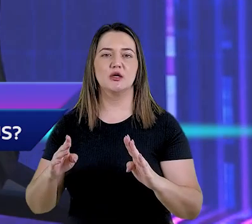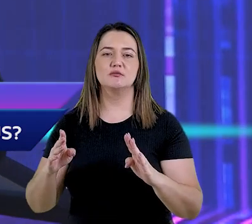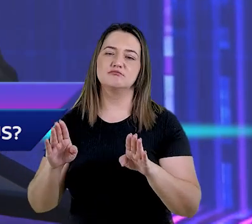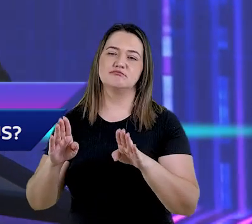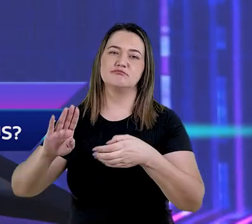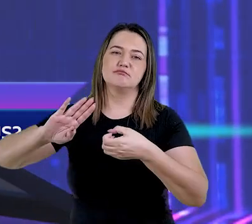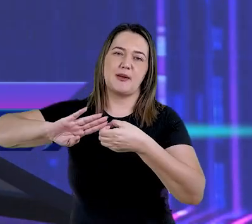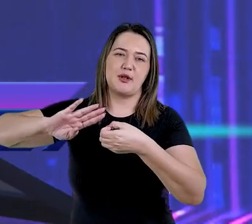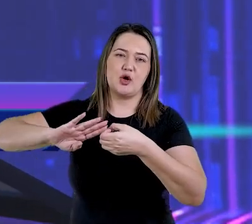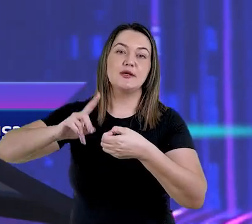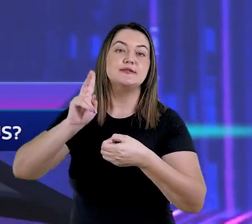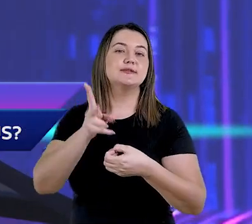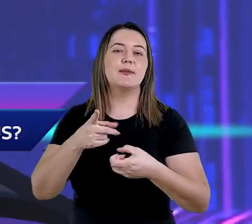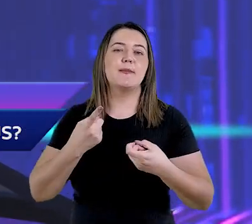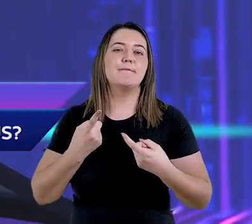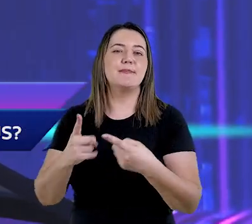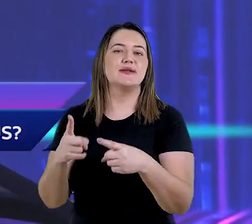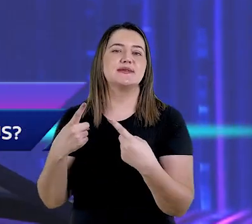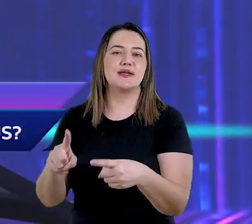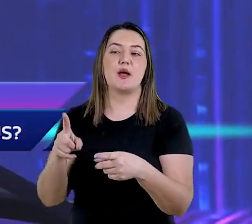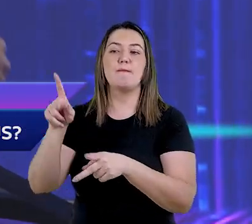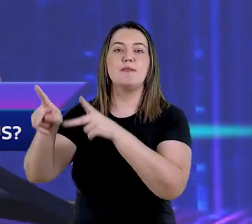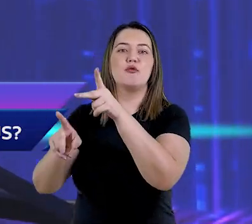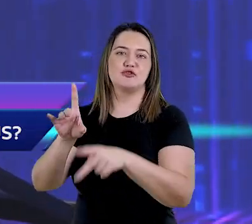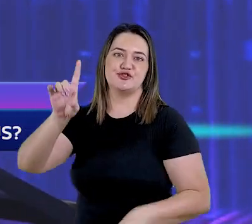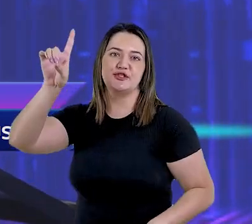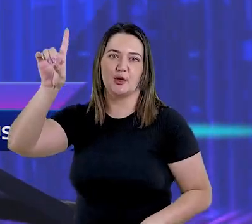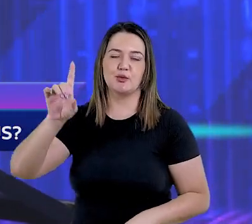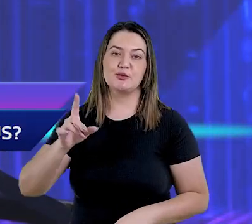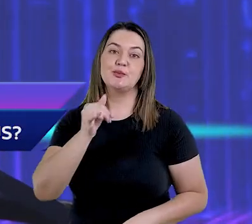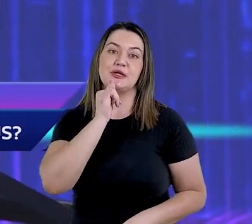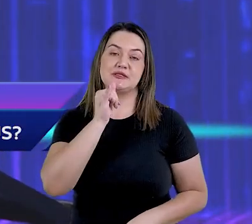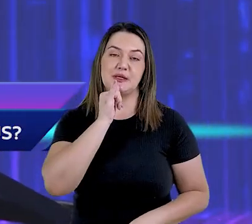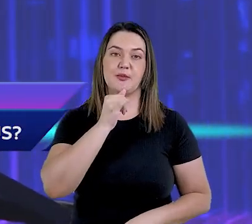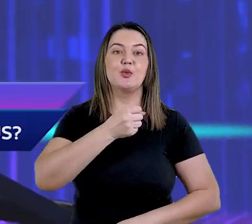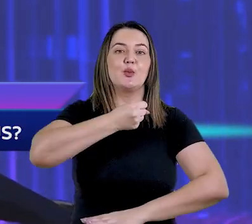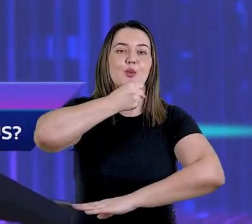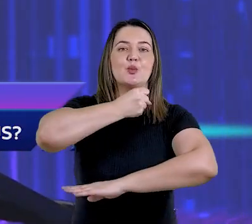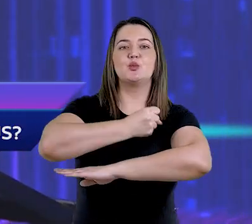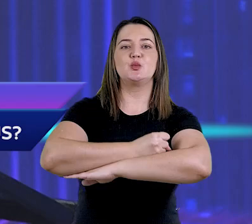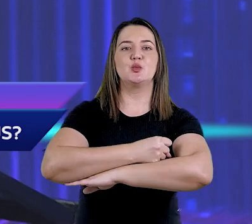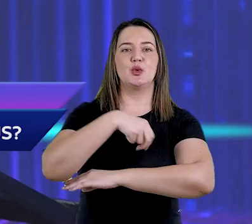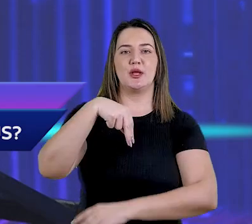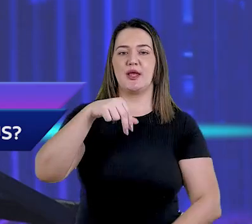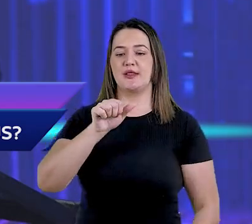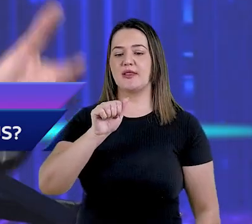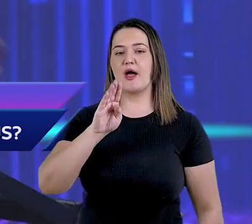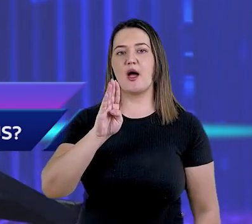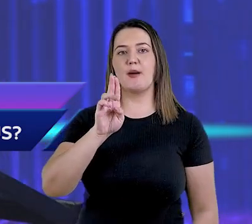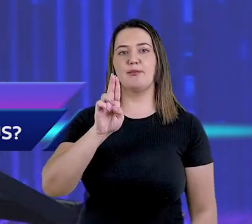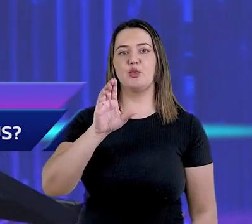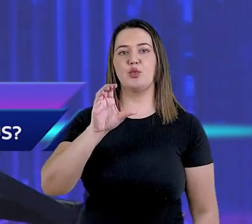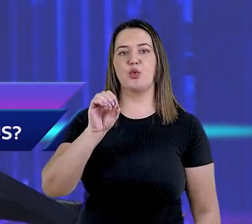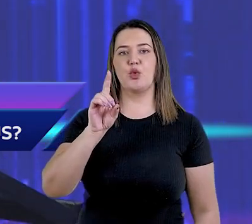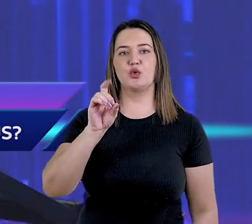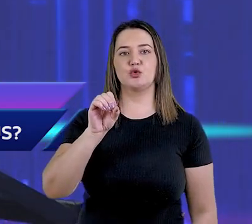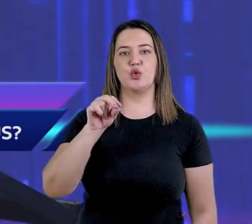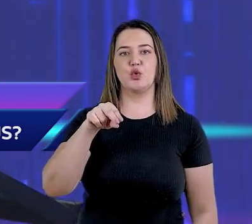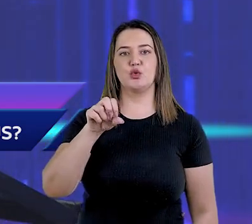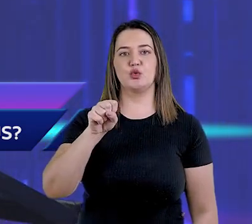Deus. Nabucodonosor foi o responsável, por exemplo, da destruição de Jerusalém, e ele era o rei de